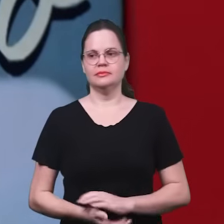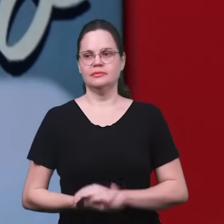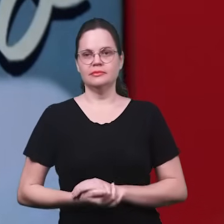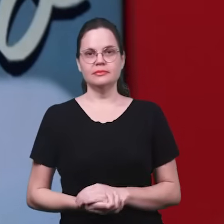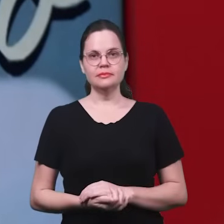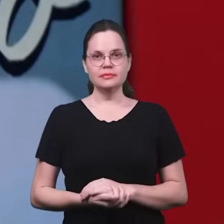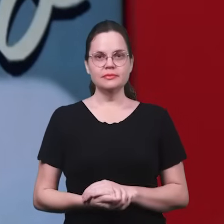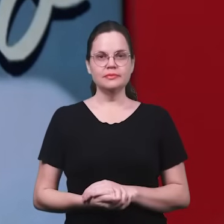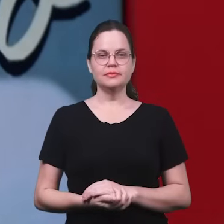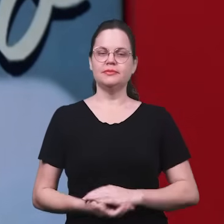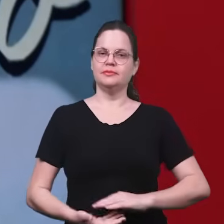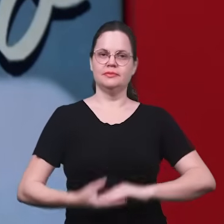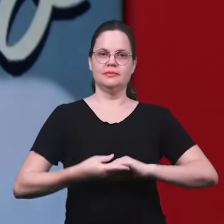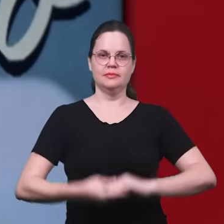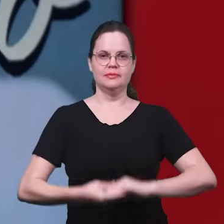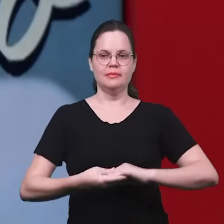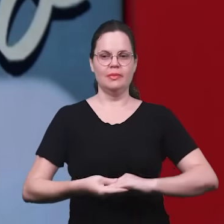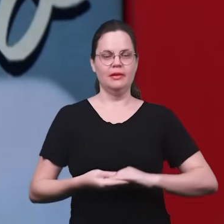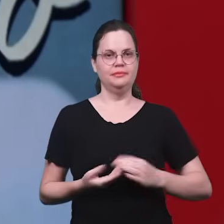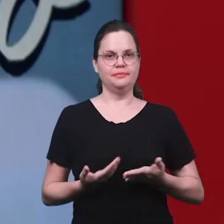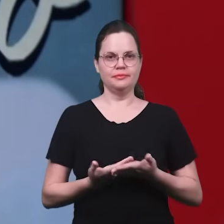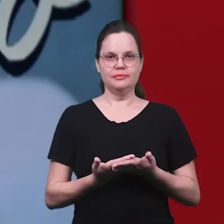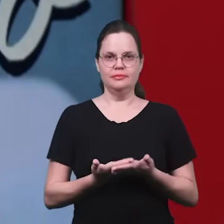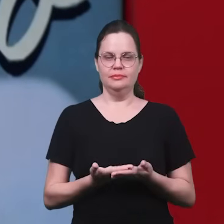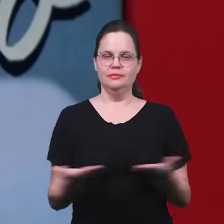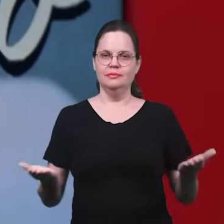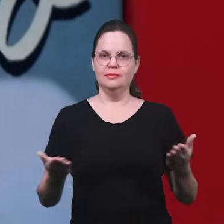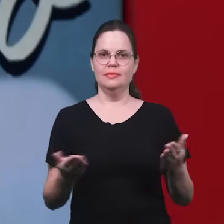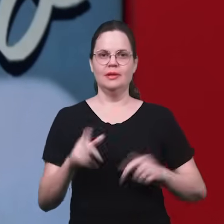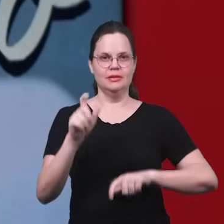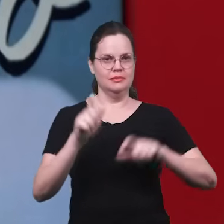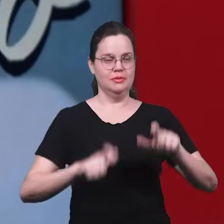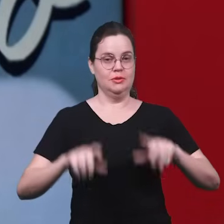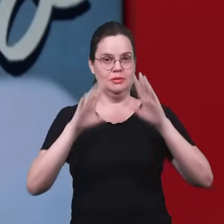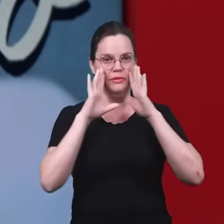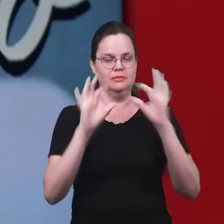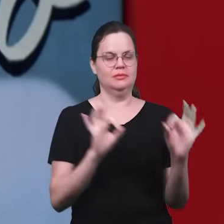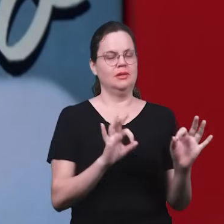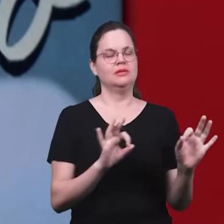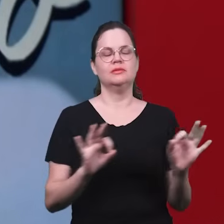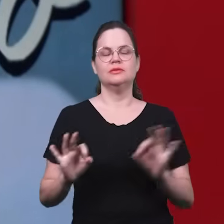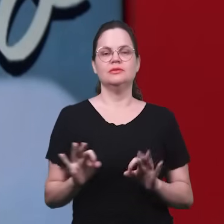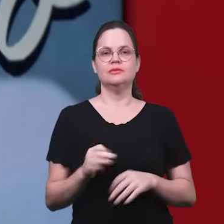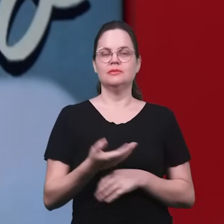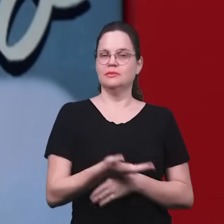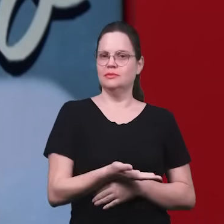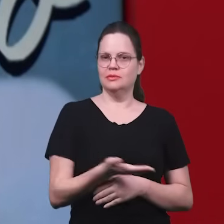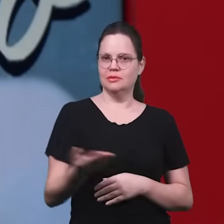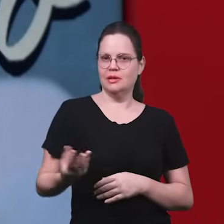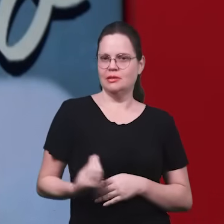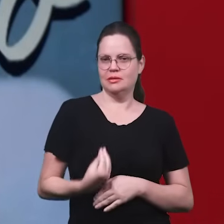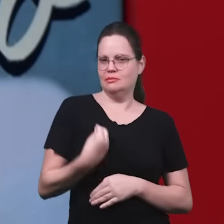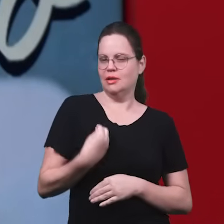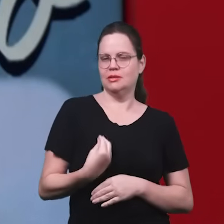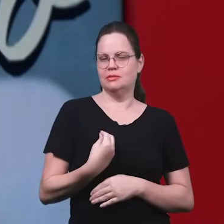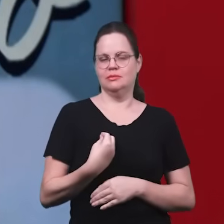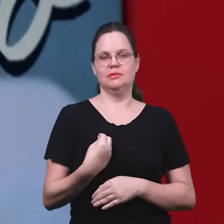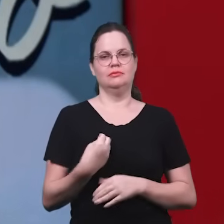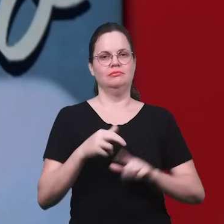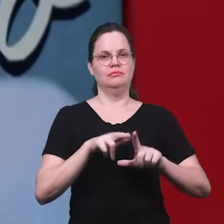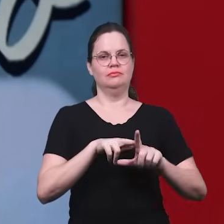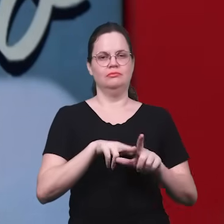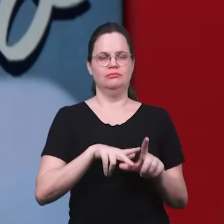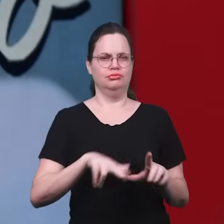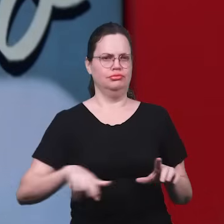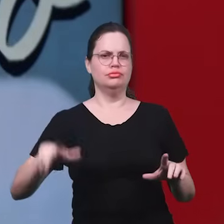Eu quero saudar a todos os nossos telespectadores, aqueles que participam conosco das nossas